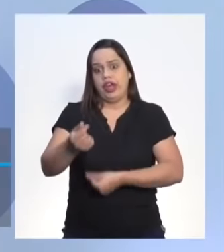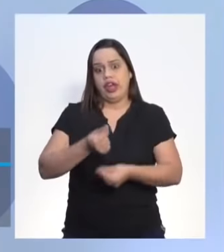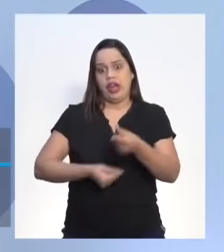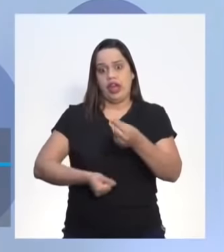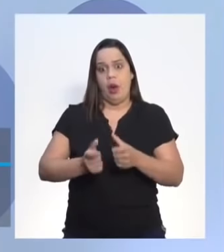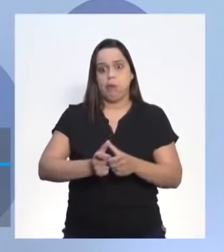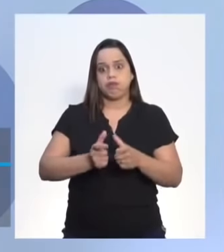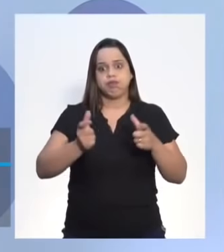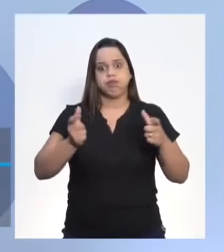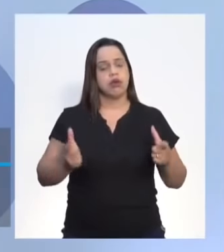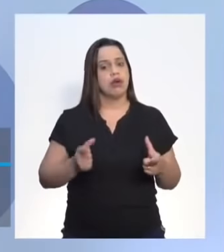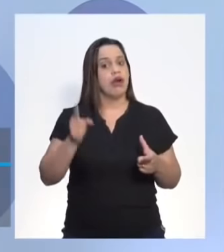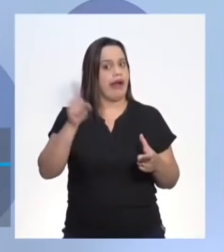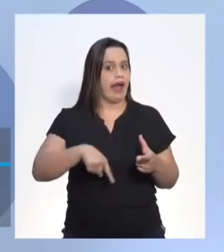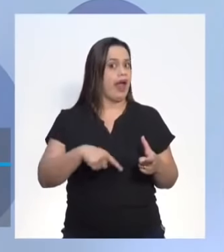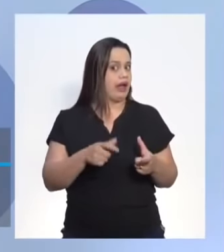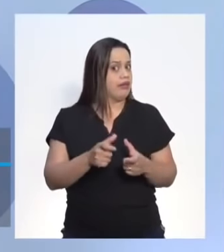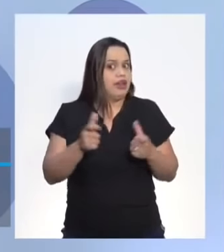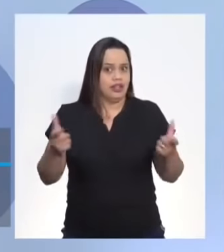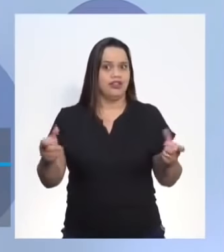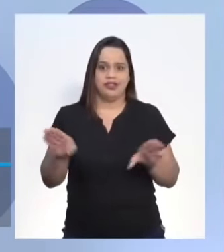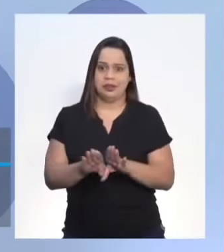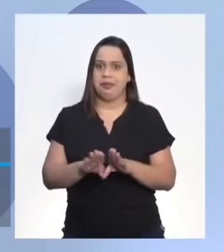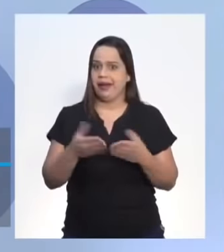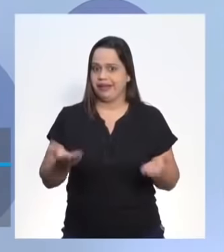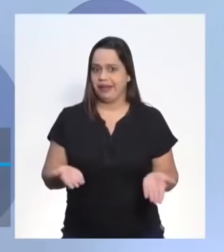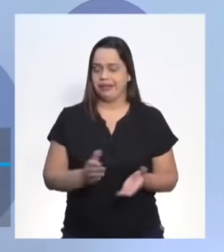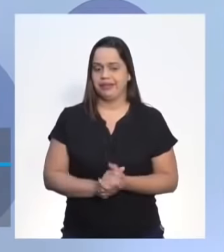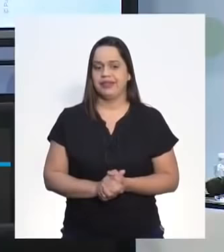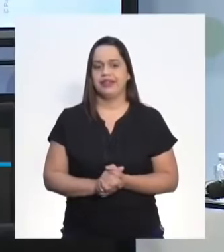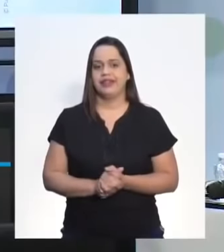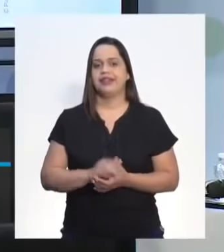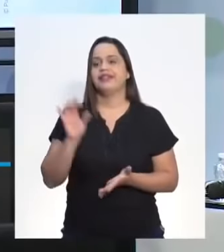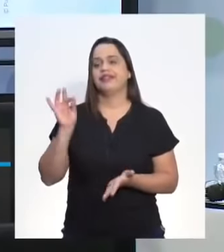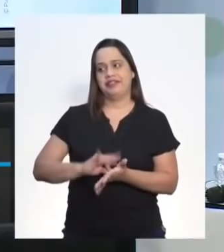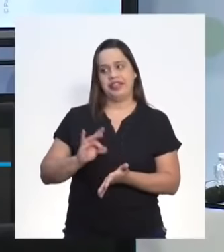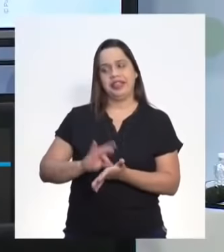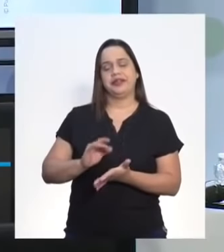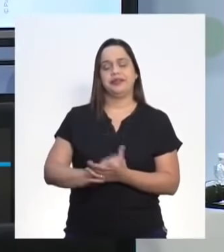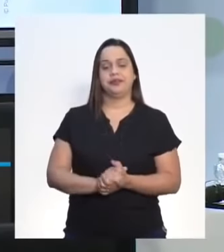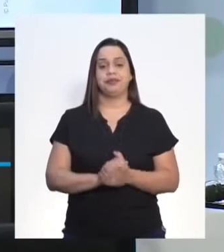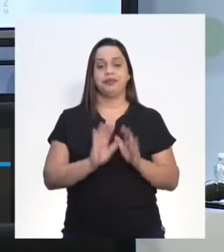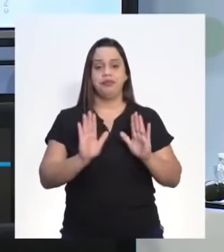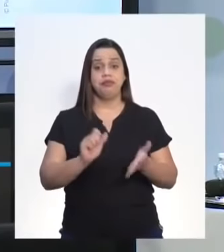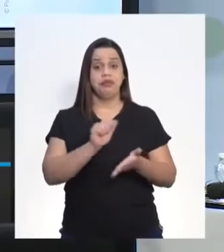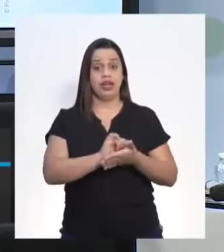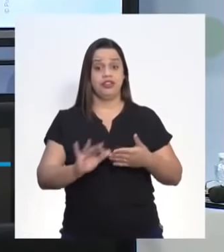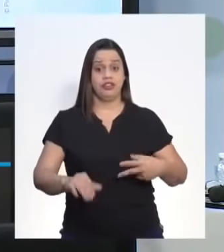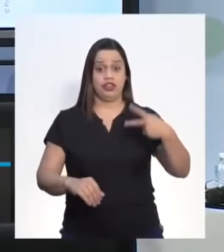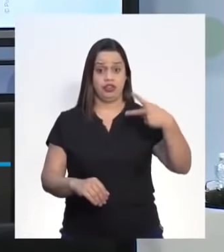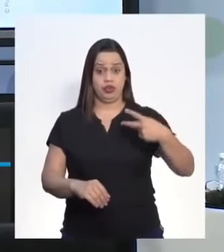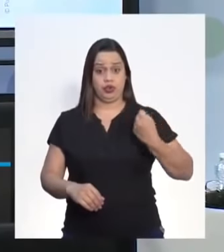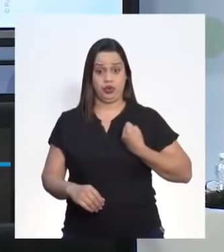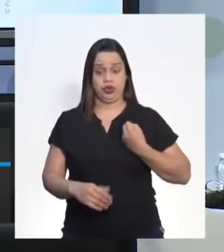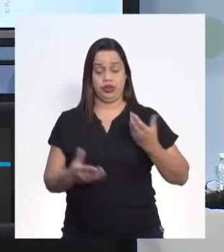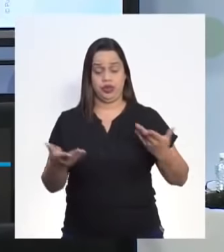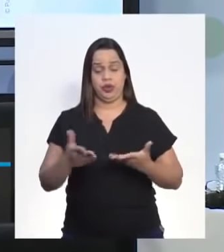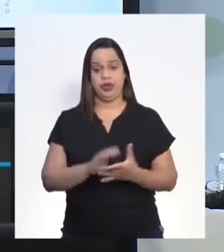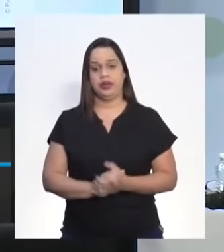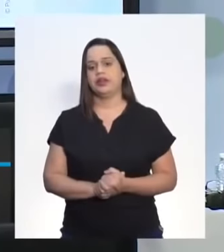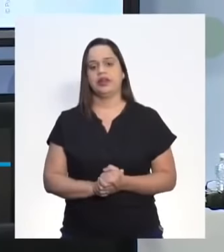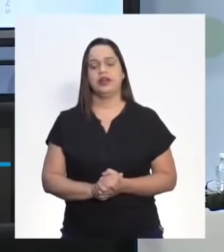um valor relativamente grande, né? É verdade, é grande. Tá? Atividade 2, tá? Vamos seguir na mesma linha de